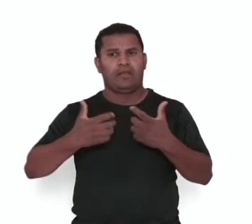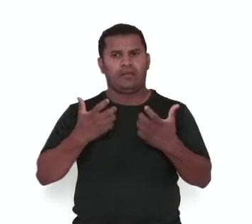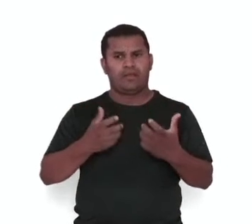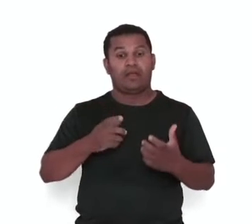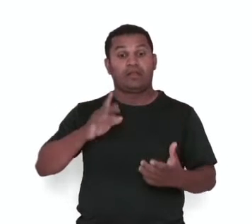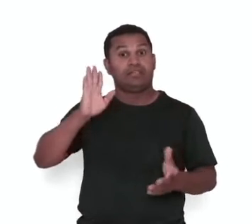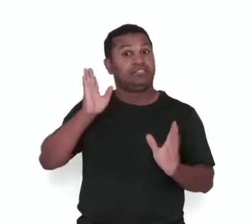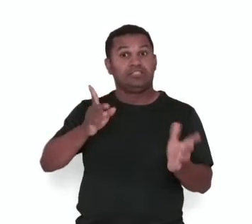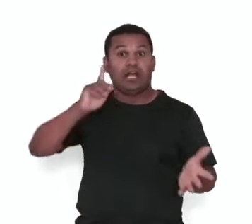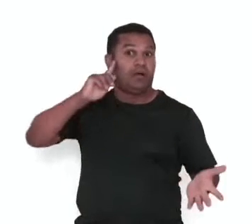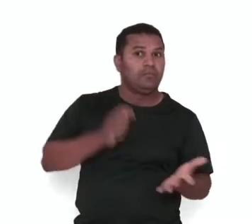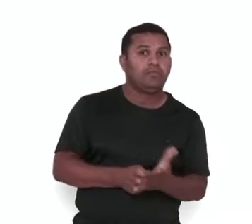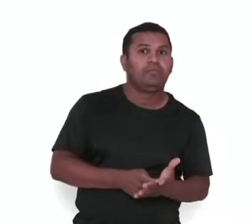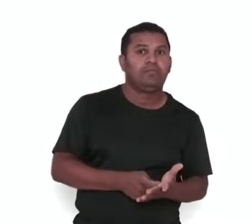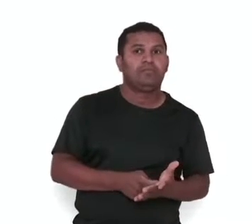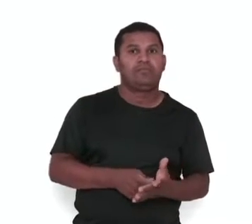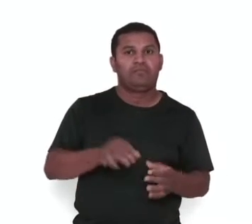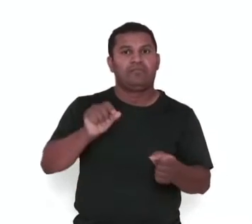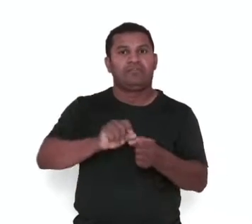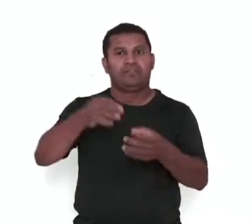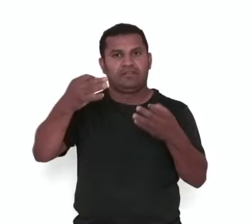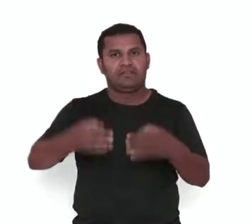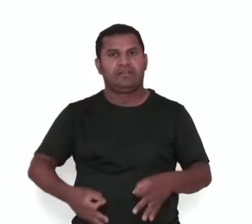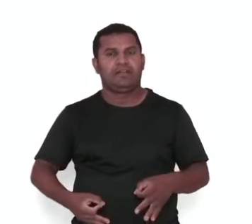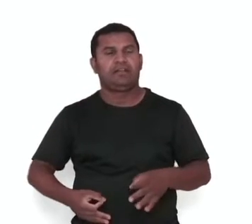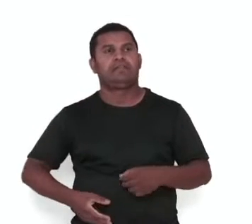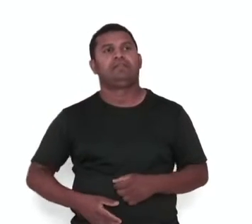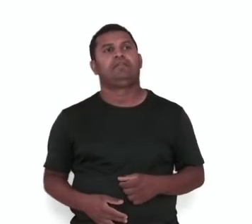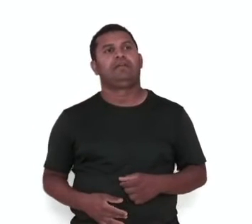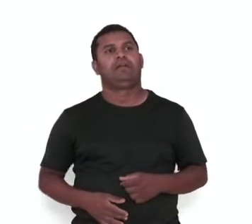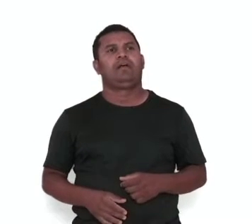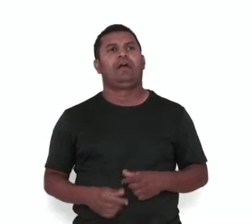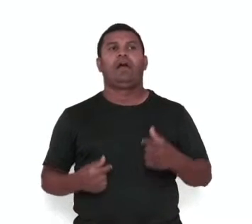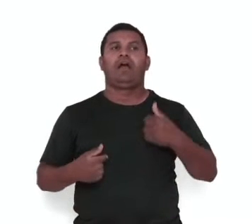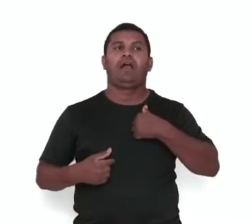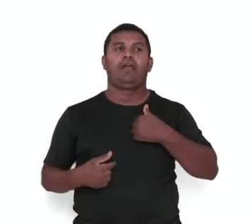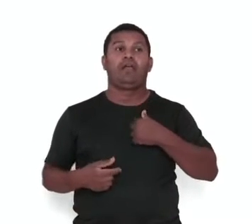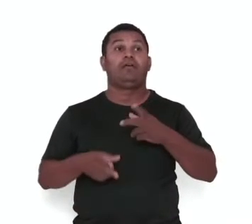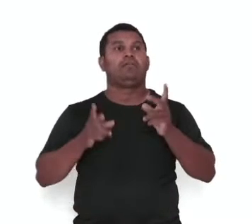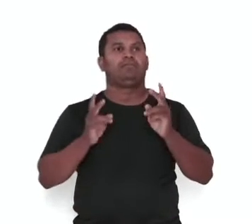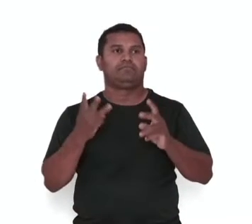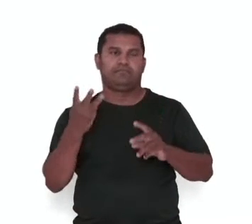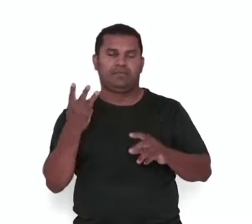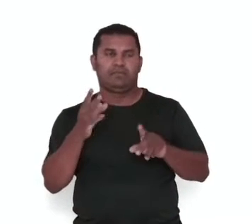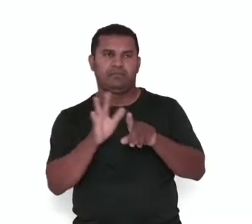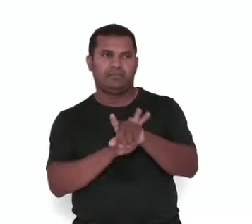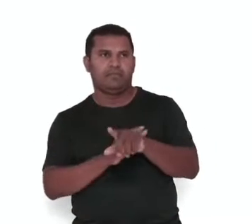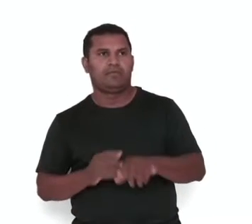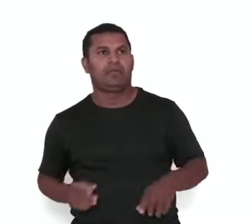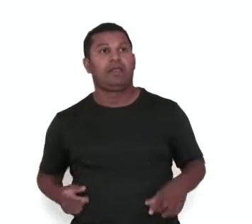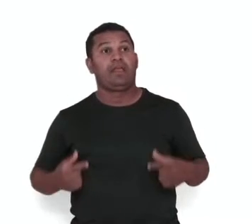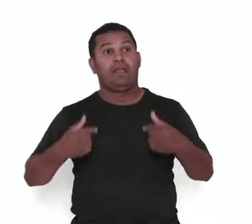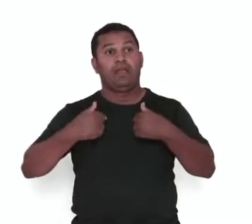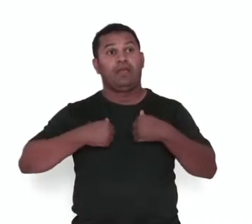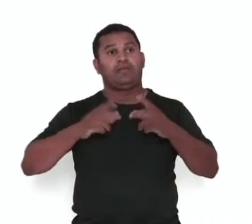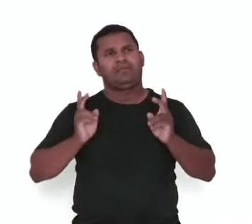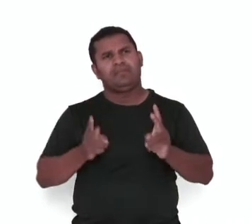firmeza durante uma crise, sem esperar que ela se resolva por si só ou que outros a resolvam,